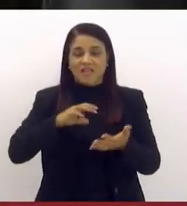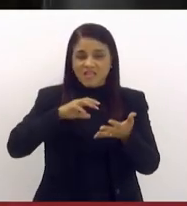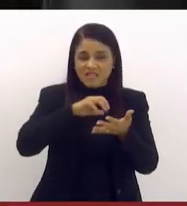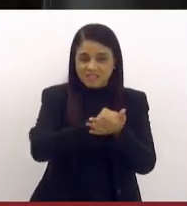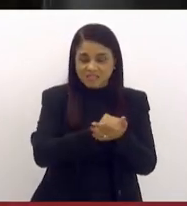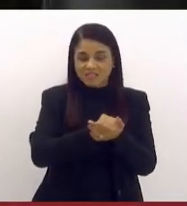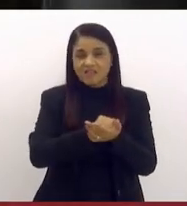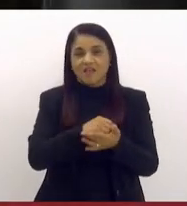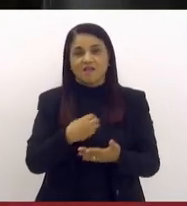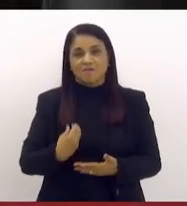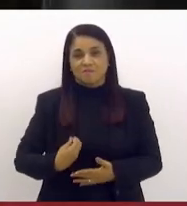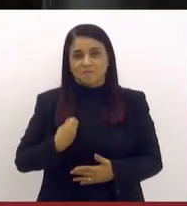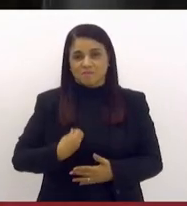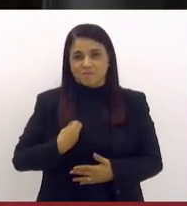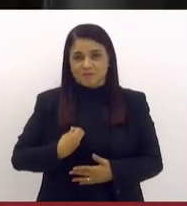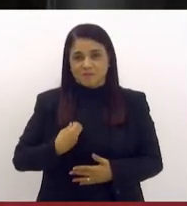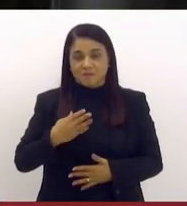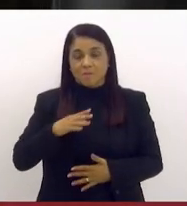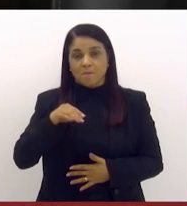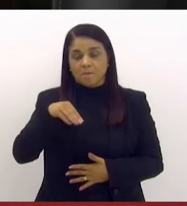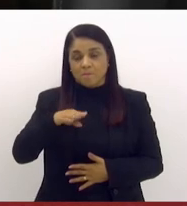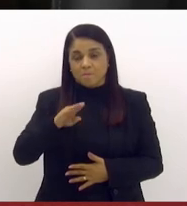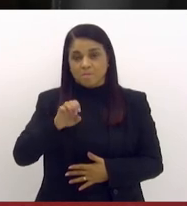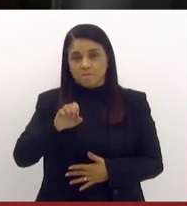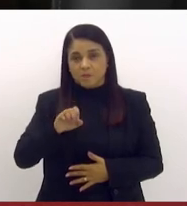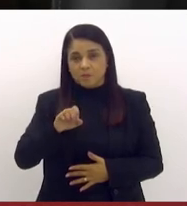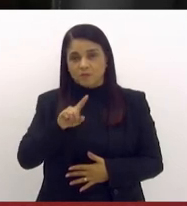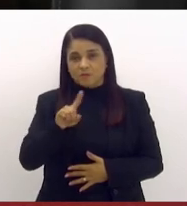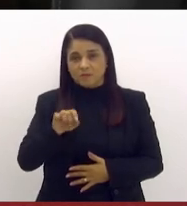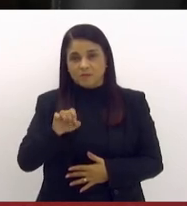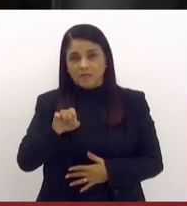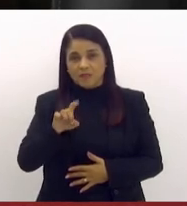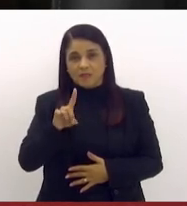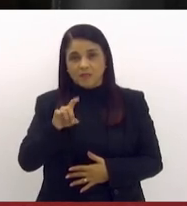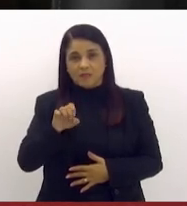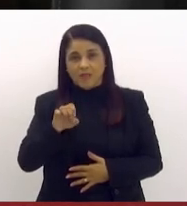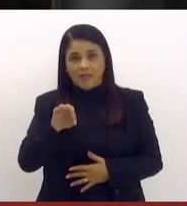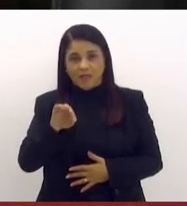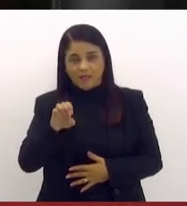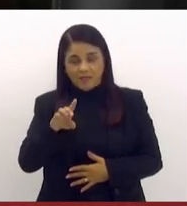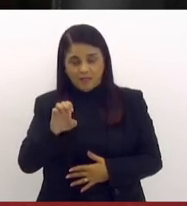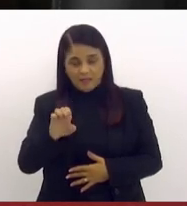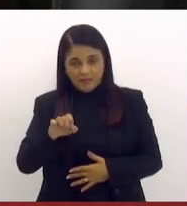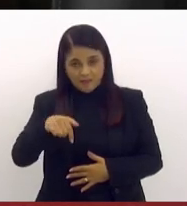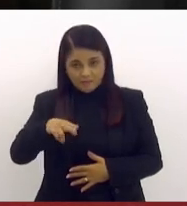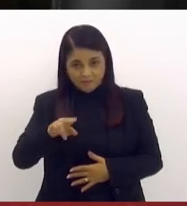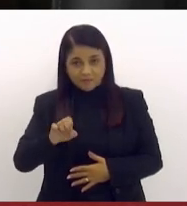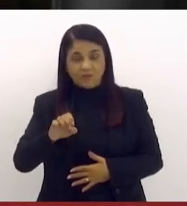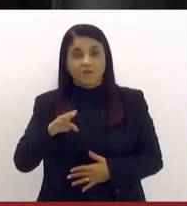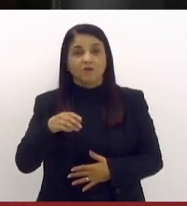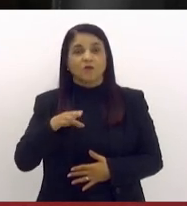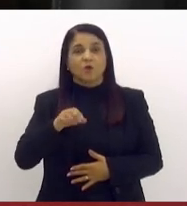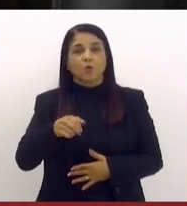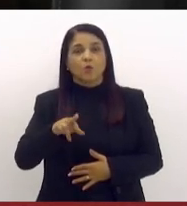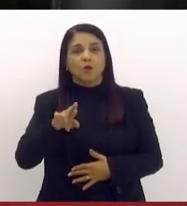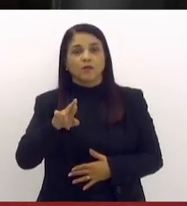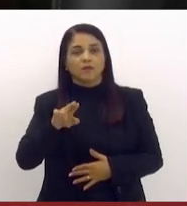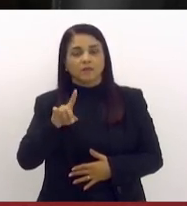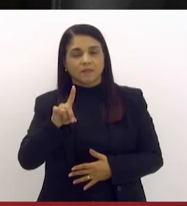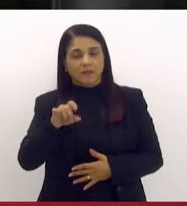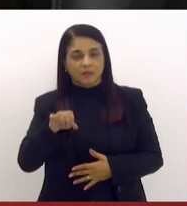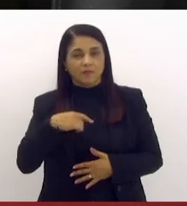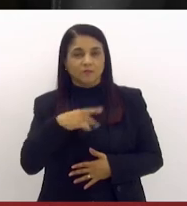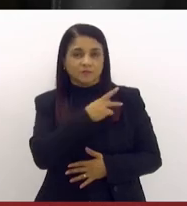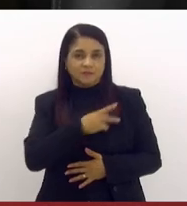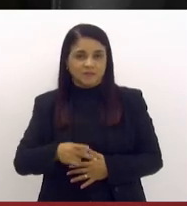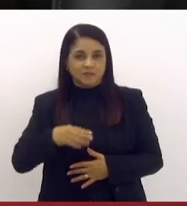presença do meus zedec Cordeiro presidente do sindicato dos metalúrgicos do Rio de Janeiro obrigado pela presença